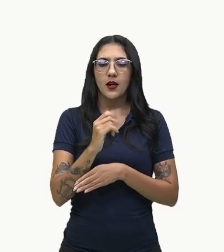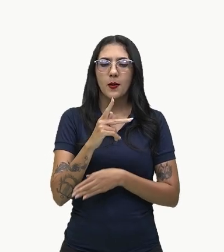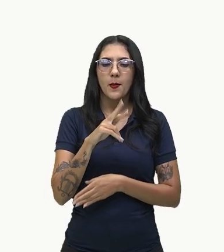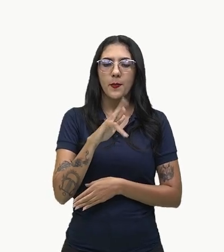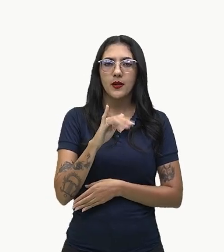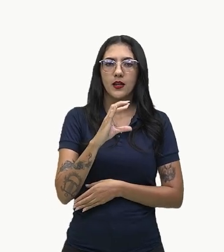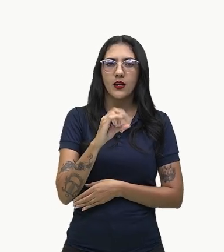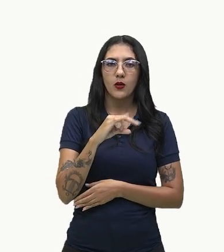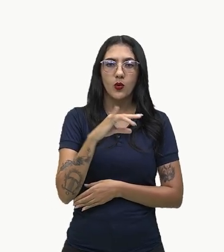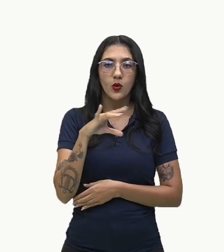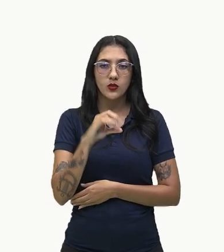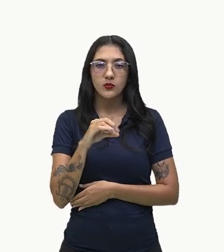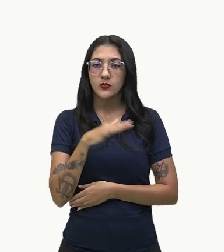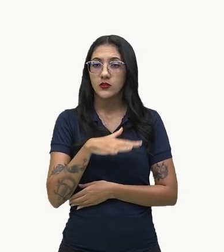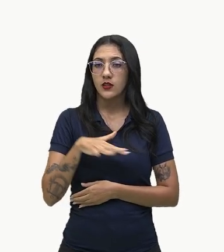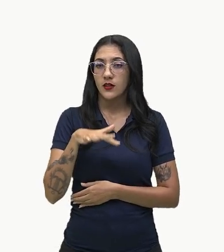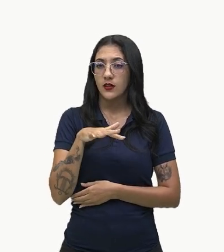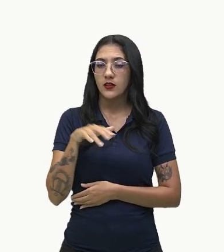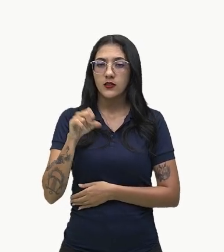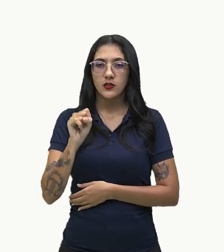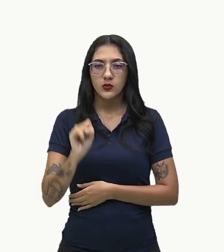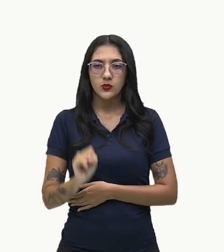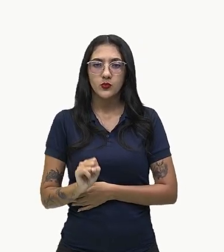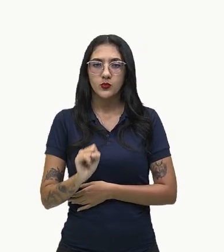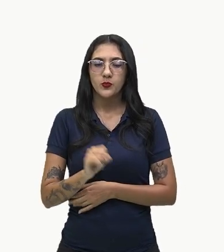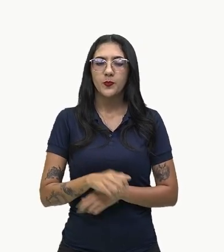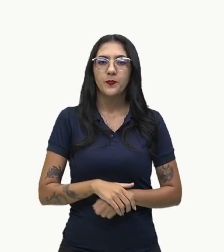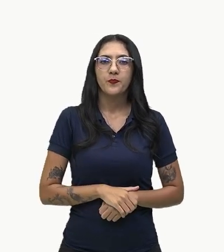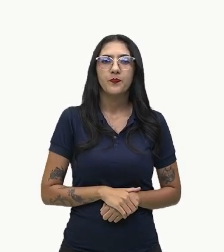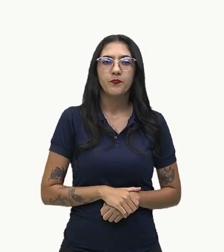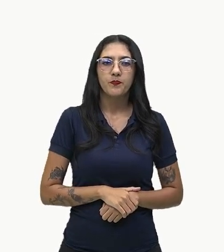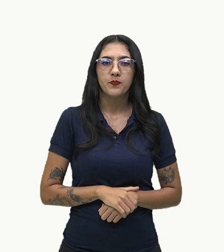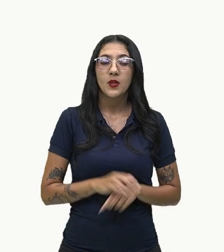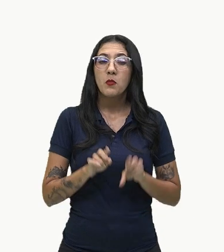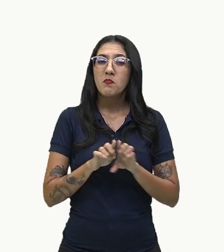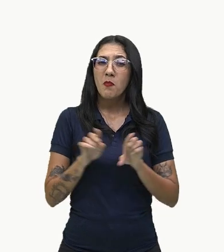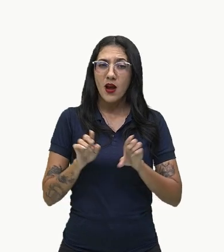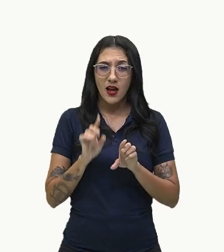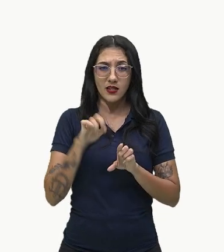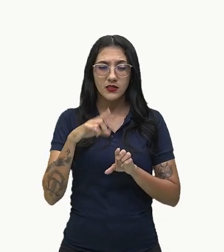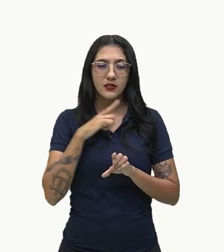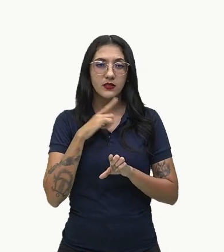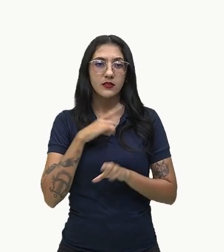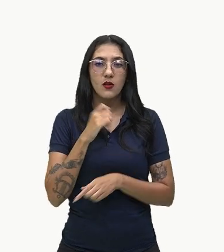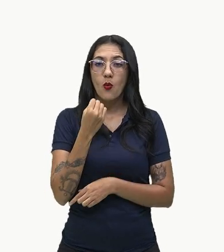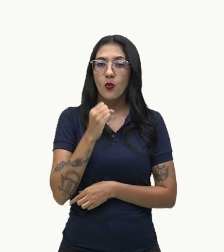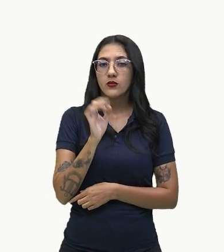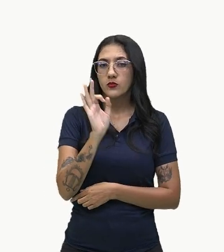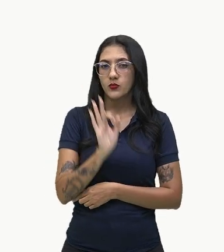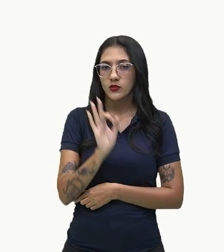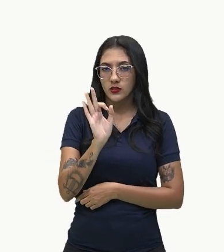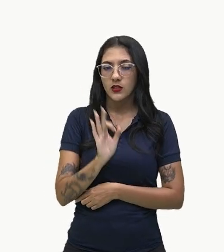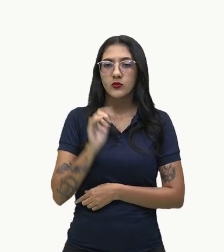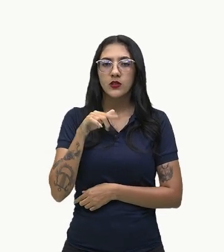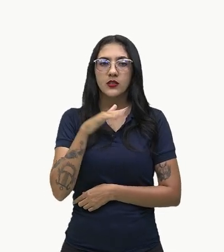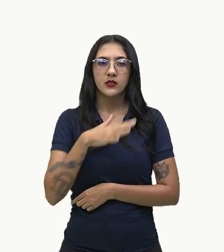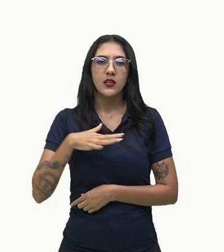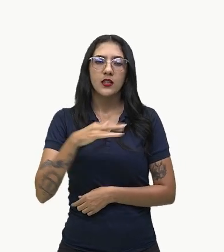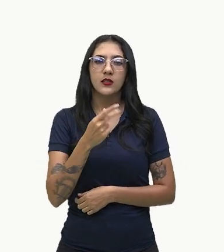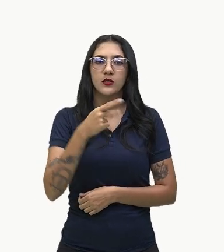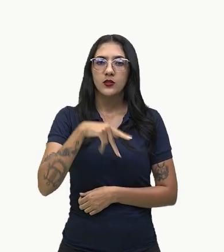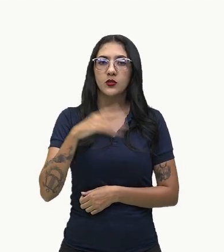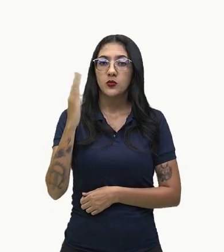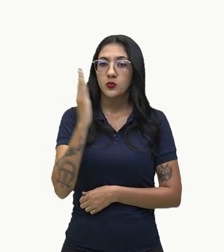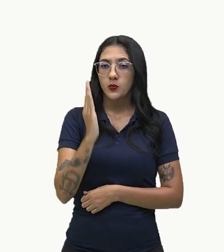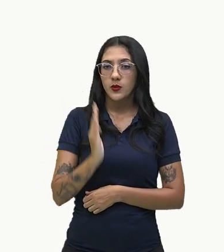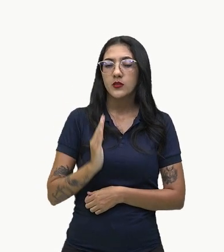no hemisfério sul. Porém, 8% das terras do território brasileiro está